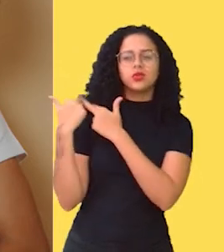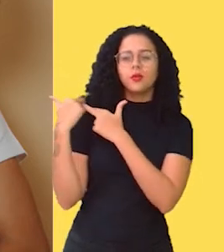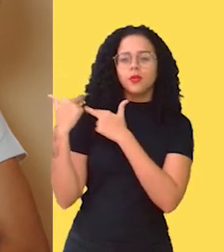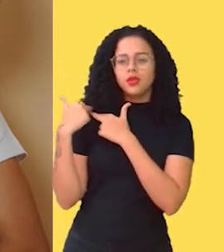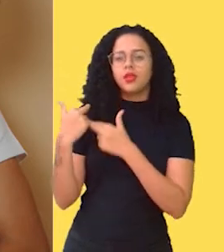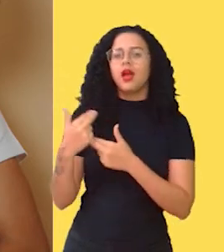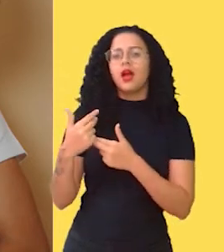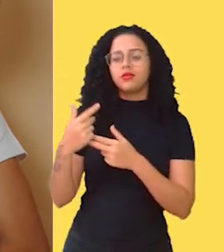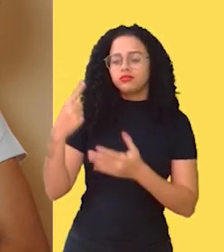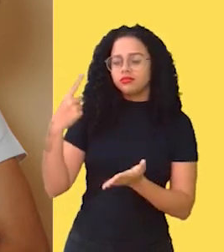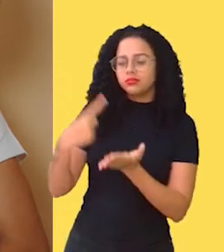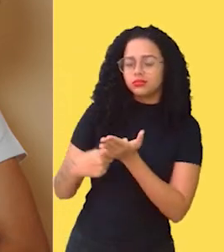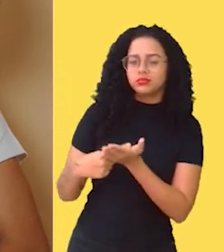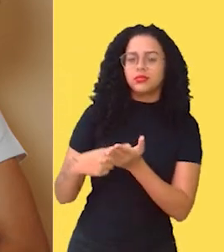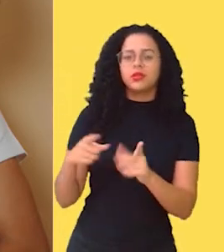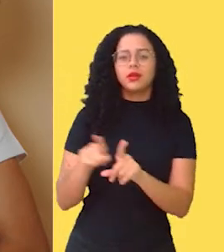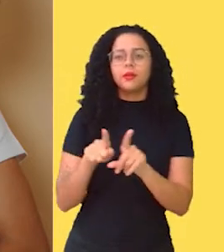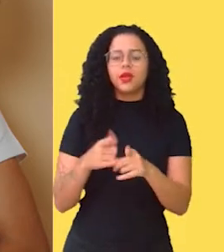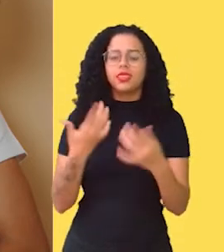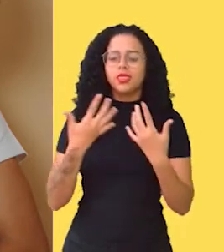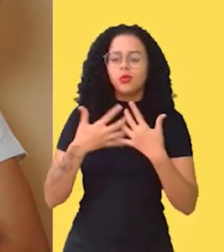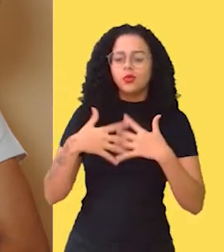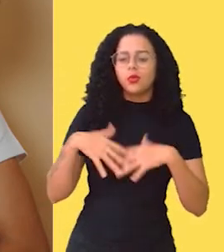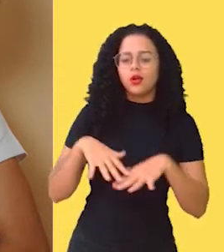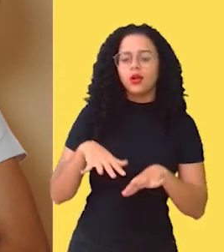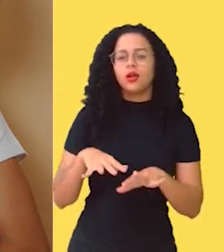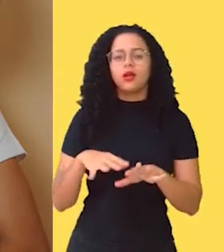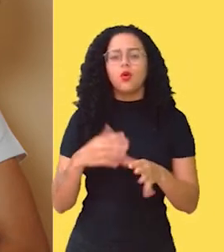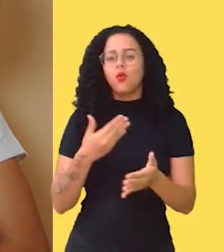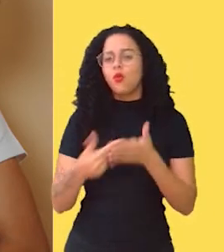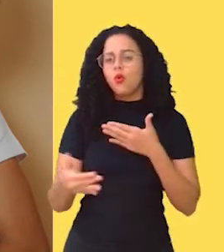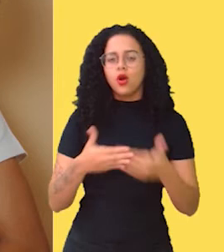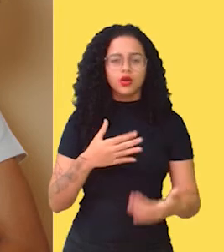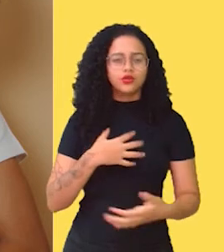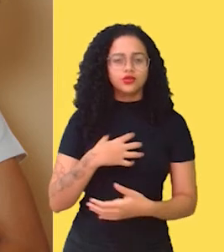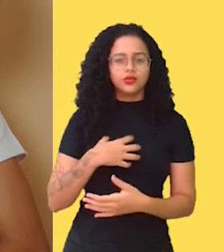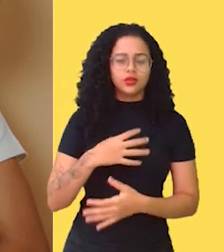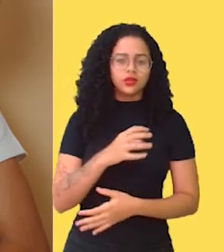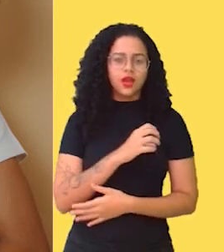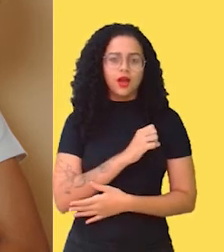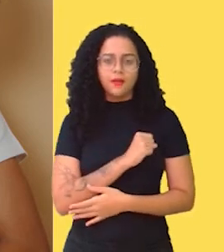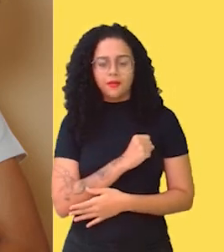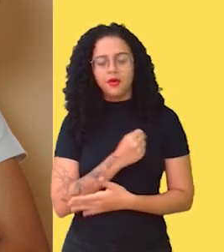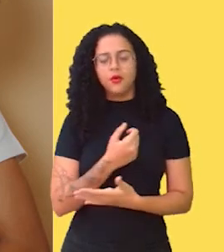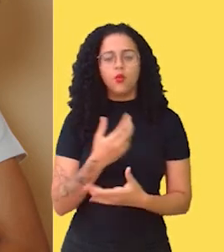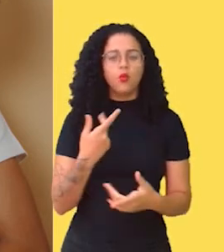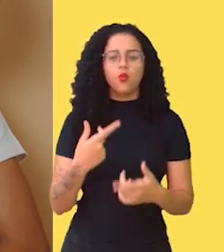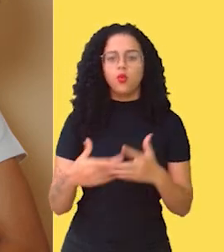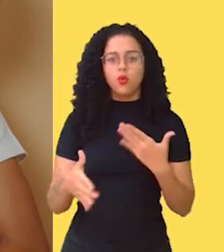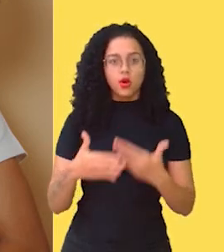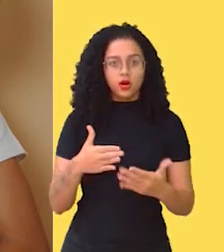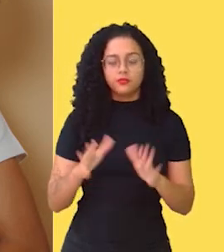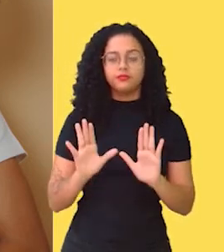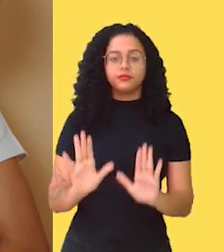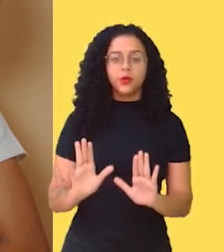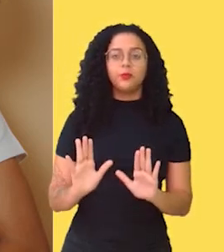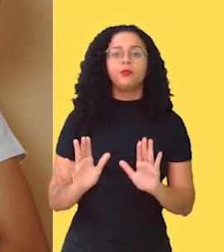naturalidade dos afetos, né, seja por quem for, a forma de amar que a gente tenha, tá? Então, isso